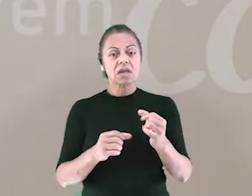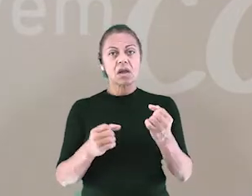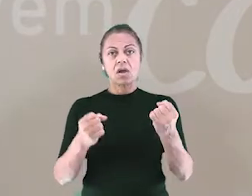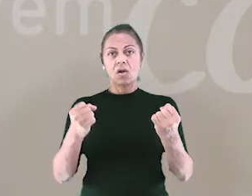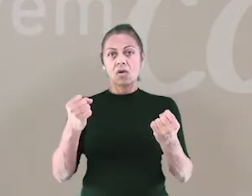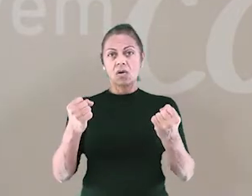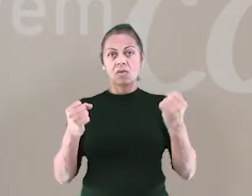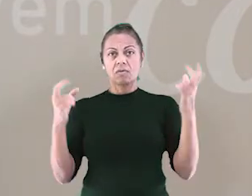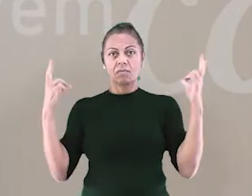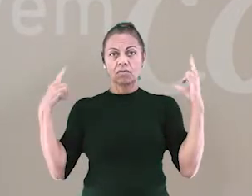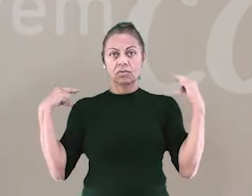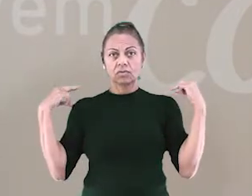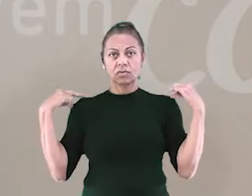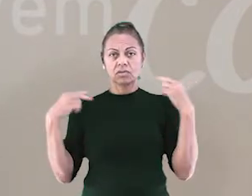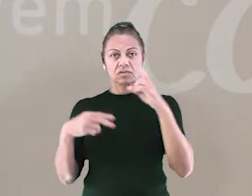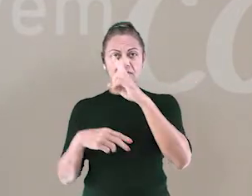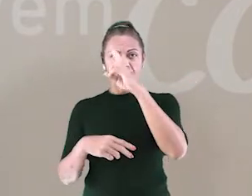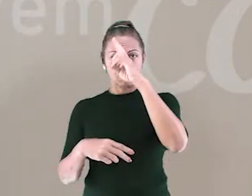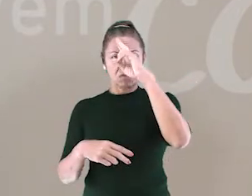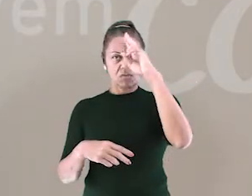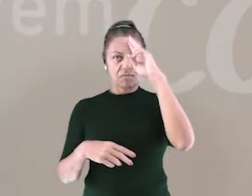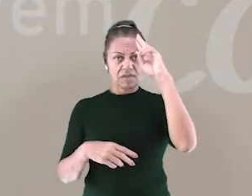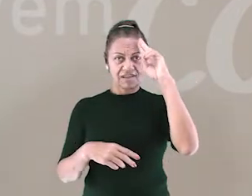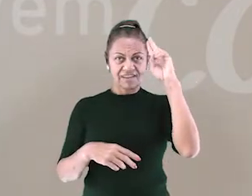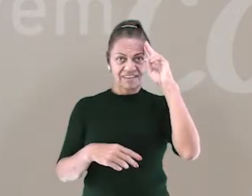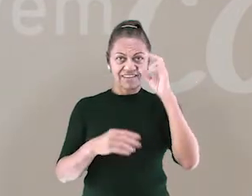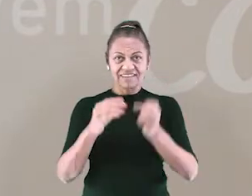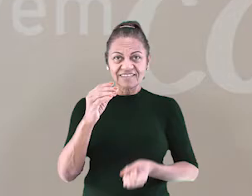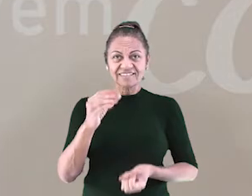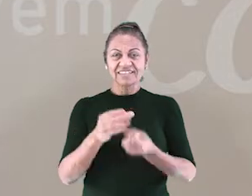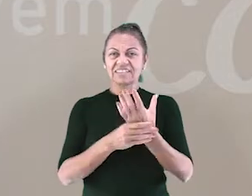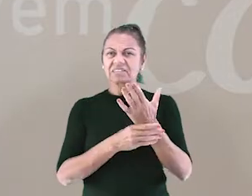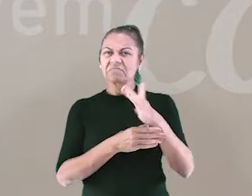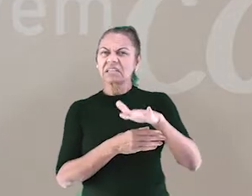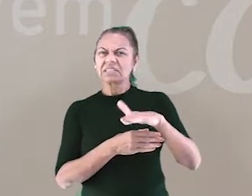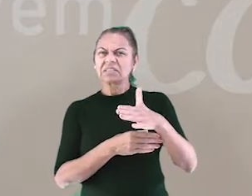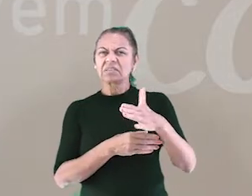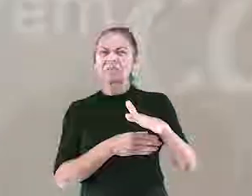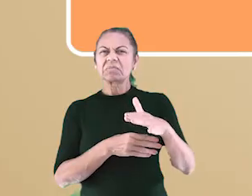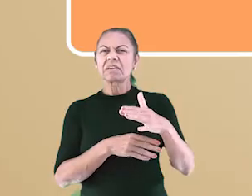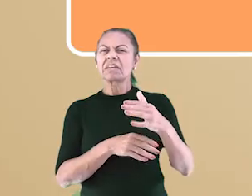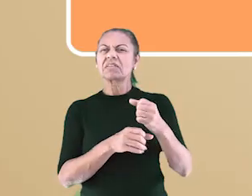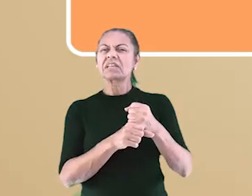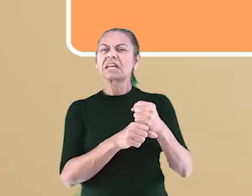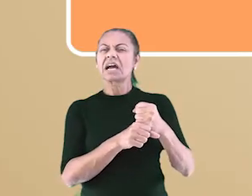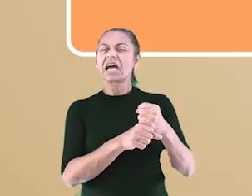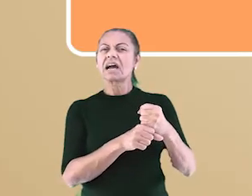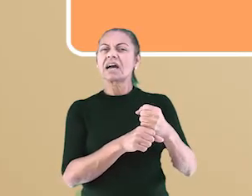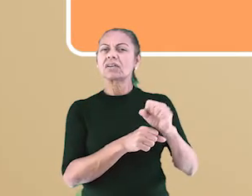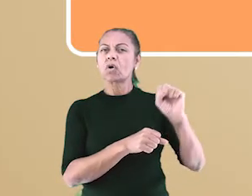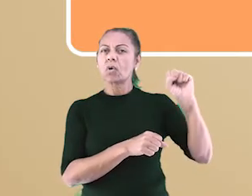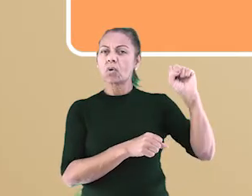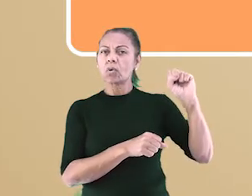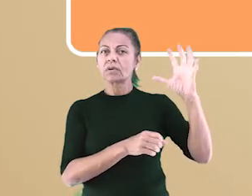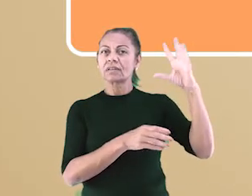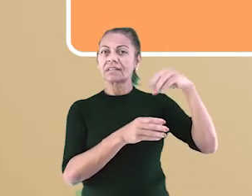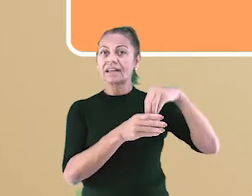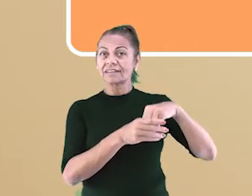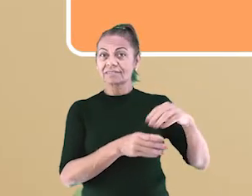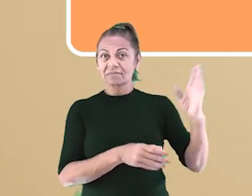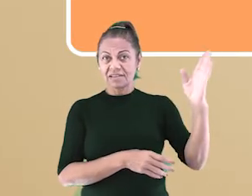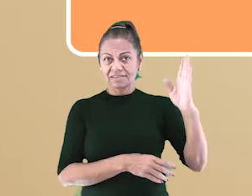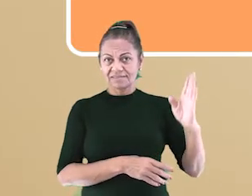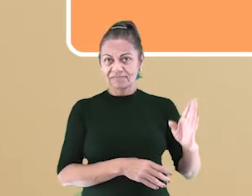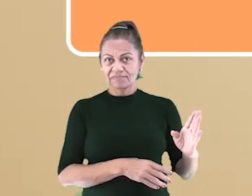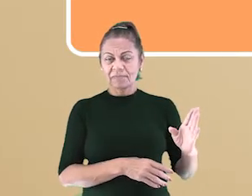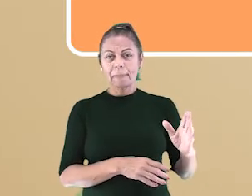Um bom exemplo são os motoristas de aplicativo, como o Uber e o 99Pop. Essa é uma das profissões que